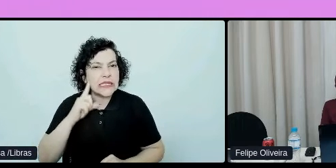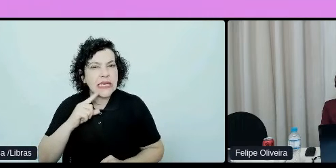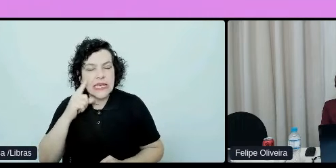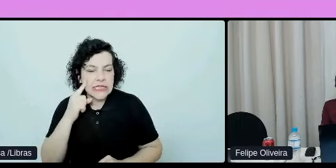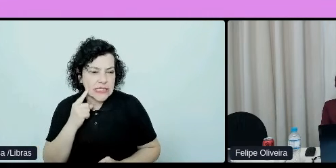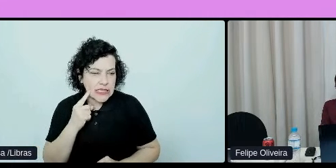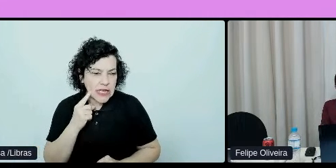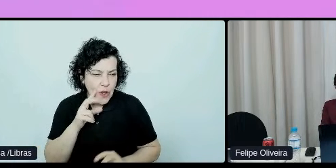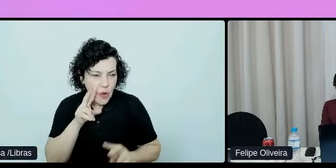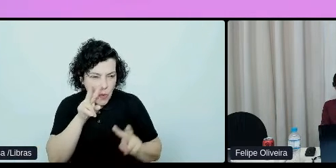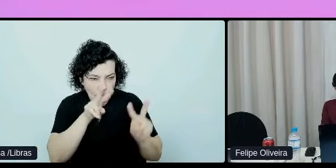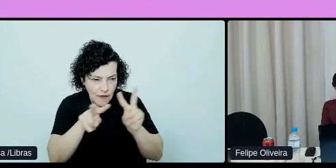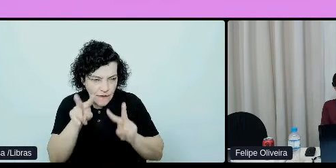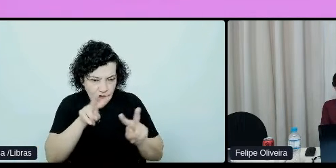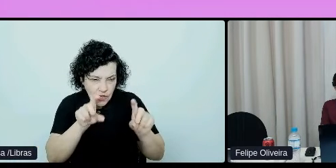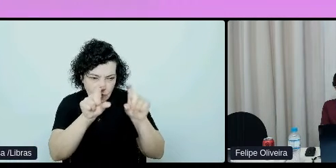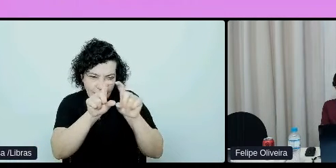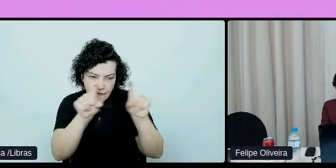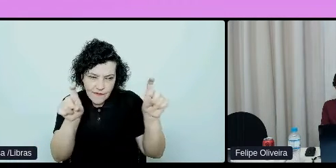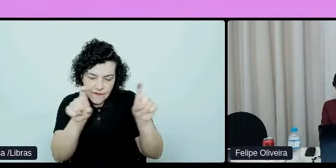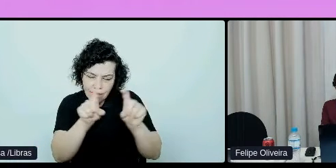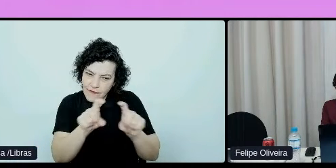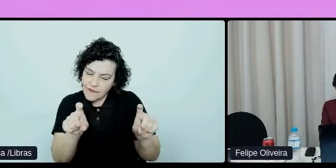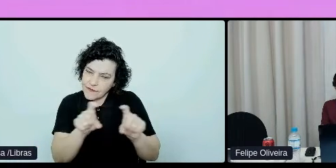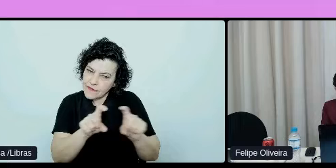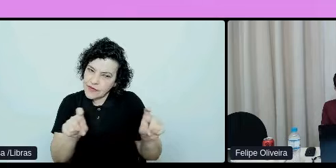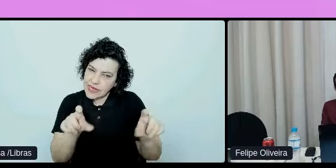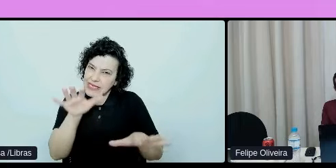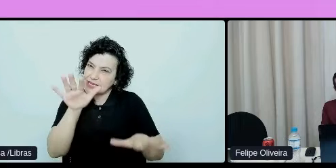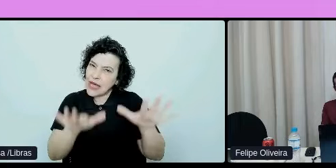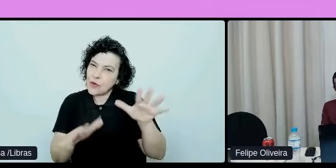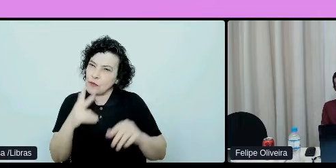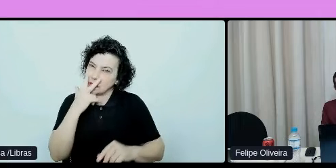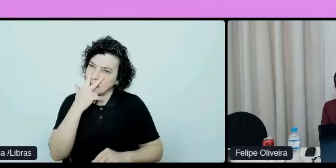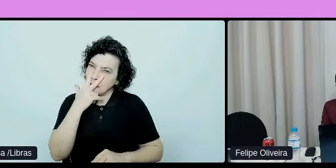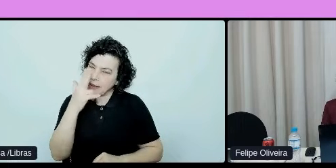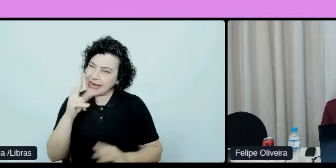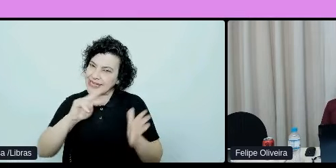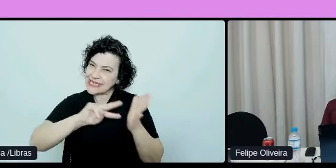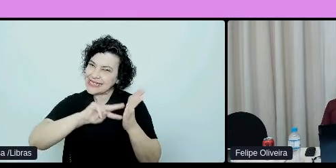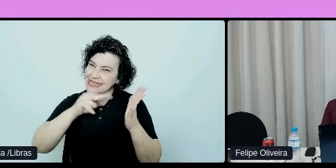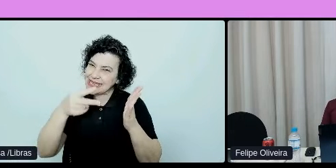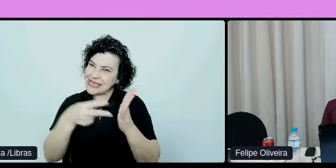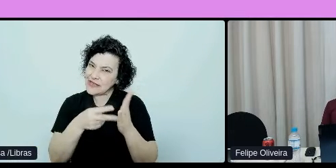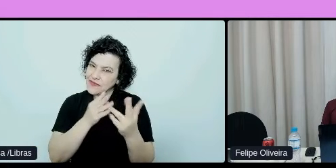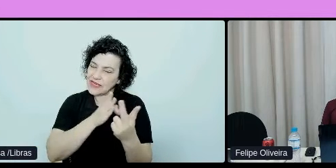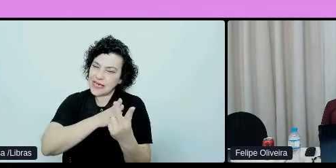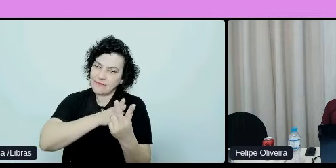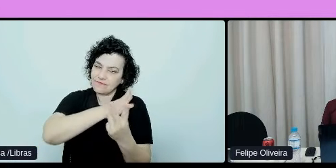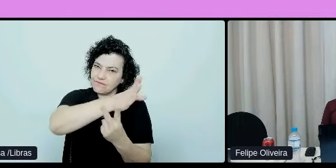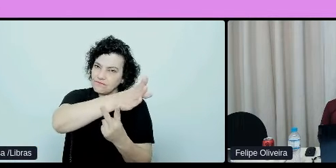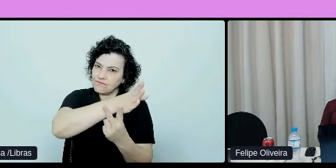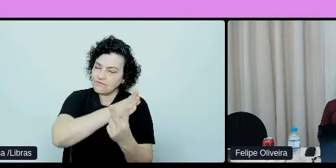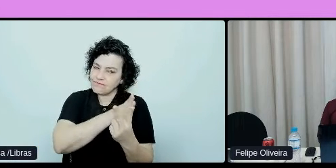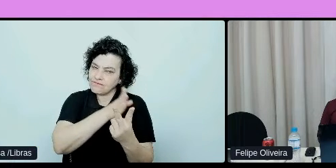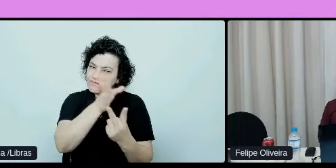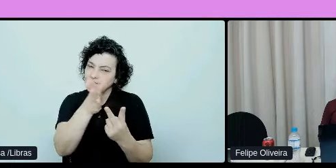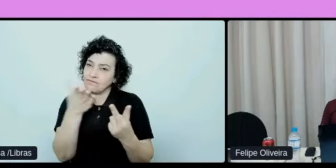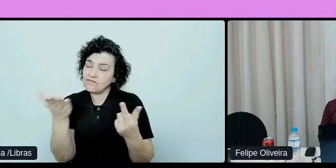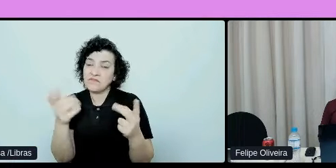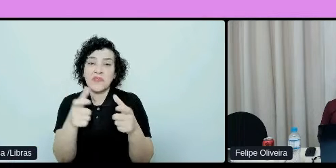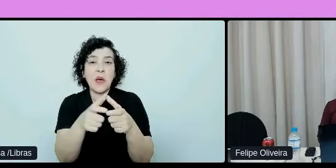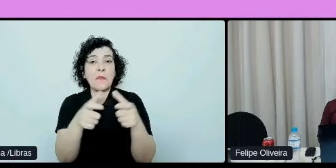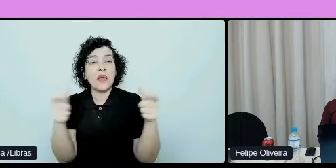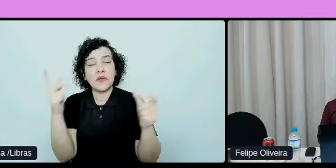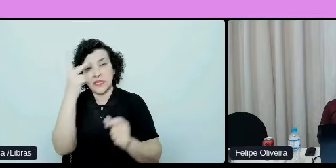que está de alguma forma ambígua, ou pelo menos para mim aquela frase está ambígua, e a maioria das pessoas leria